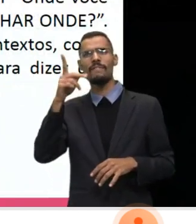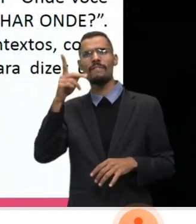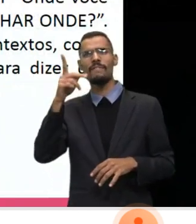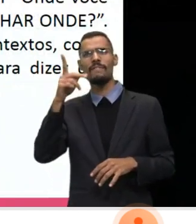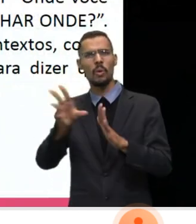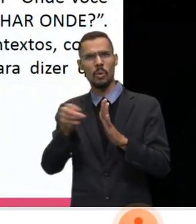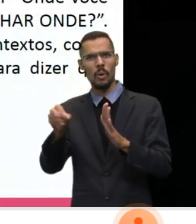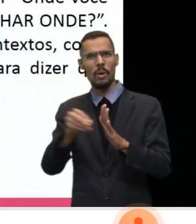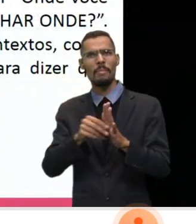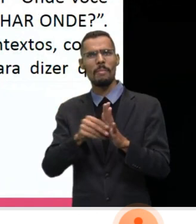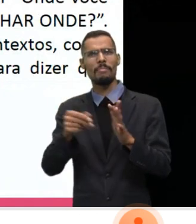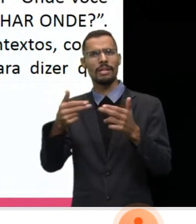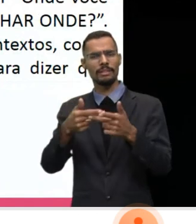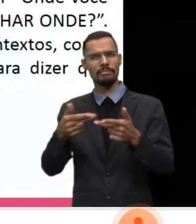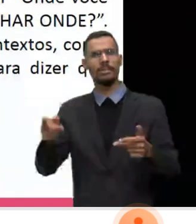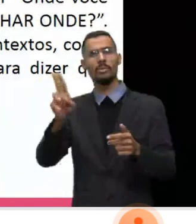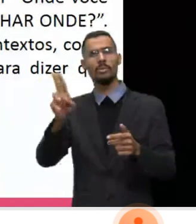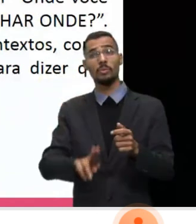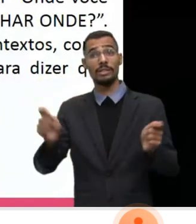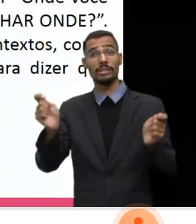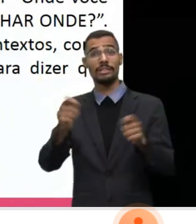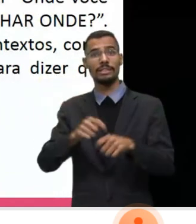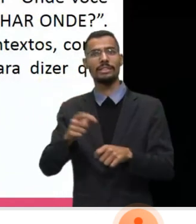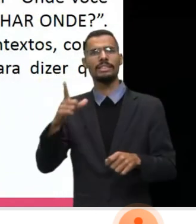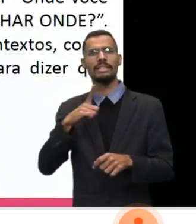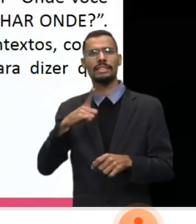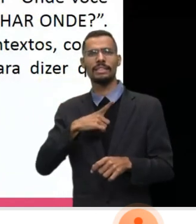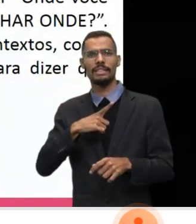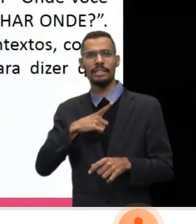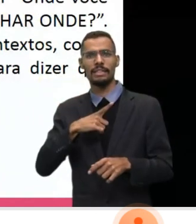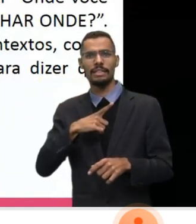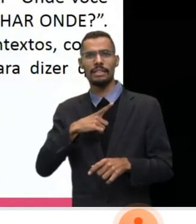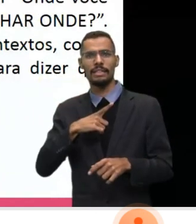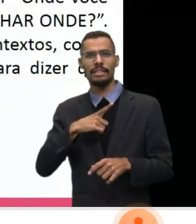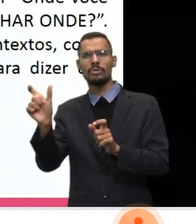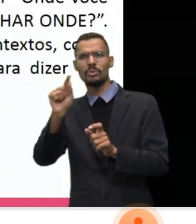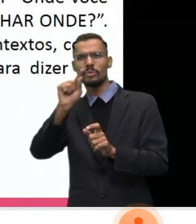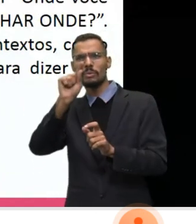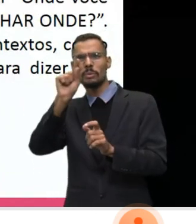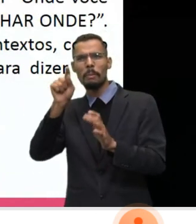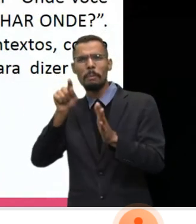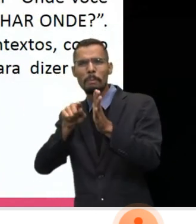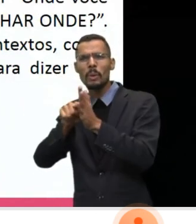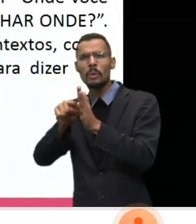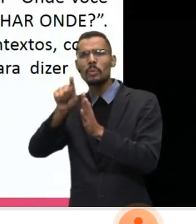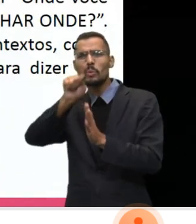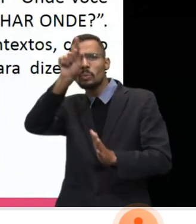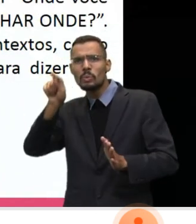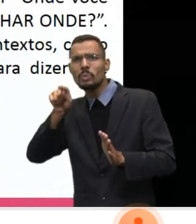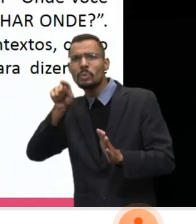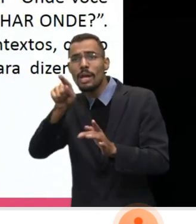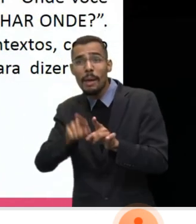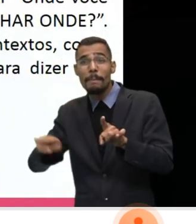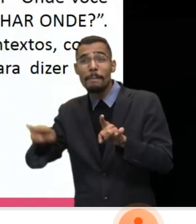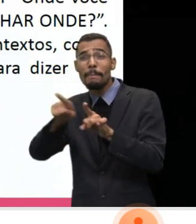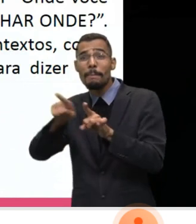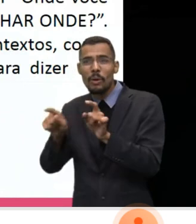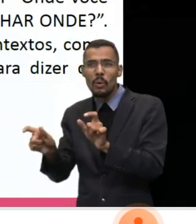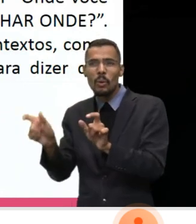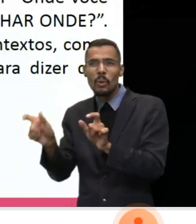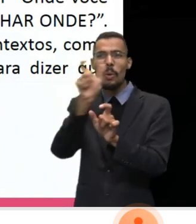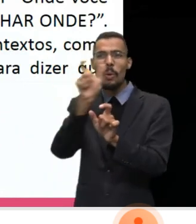elemento. E vai ficar assim. O pronome interrogativo ele vai ser repetido no início e no final